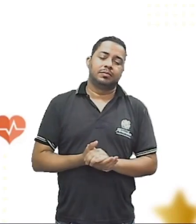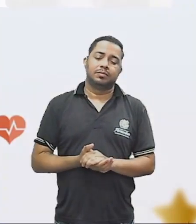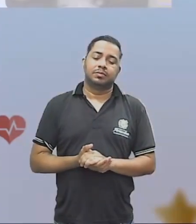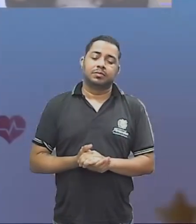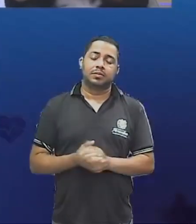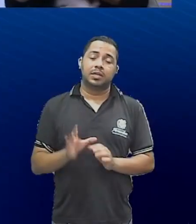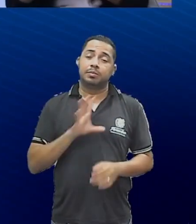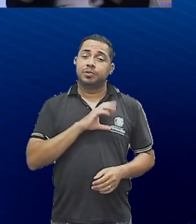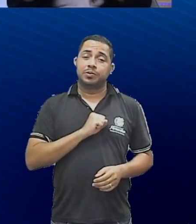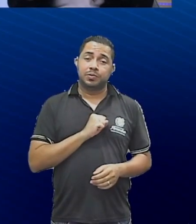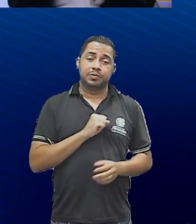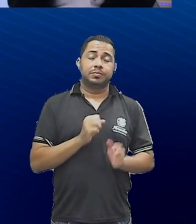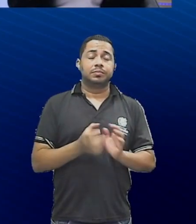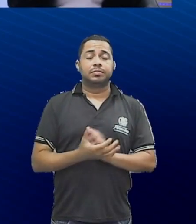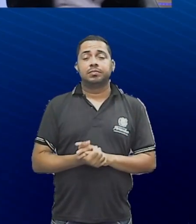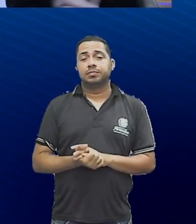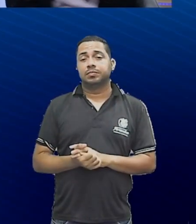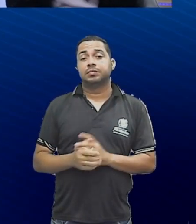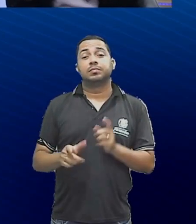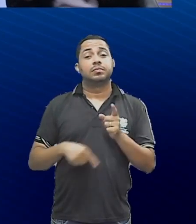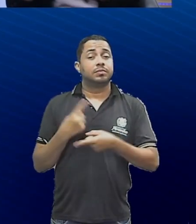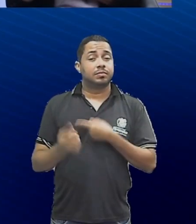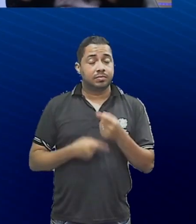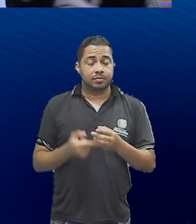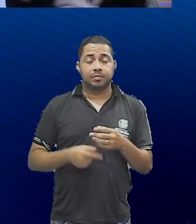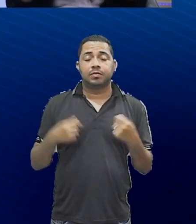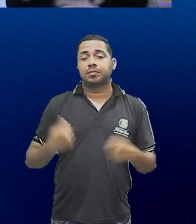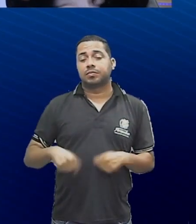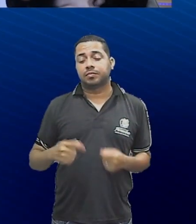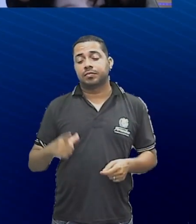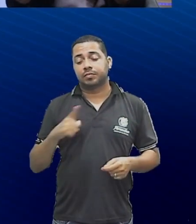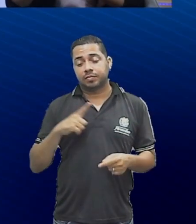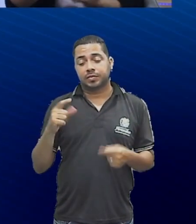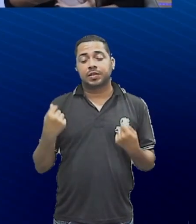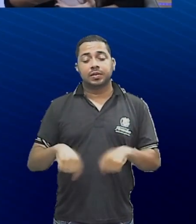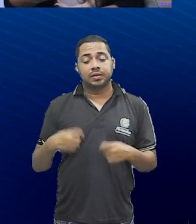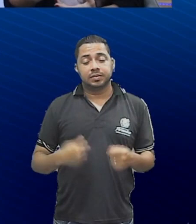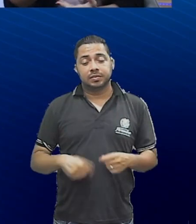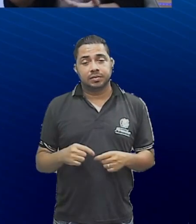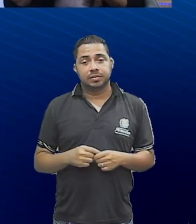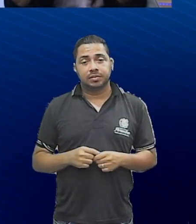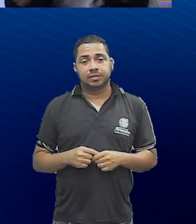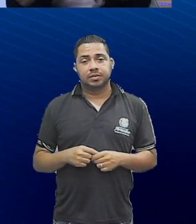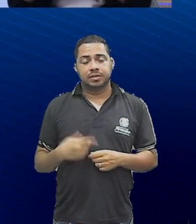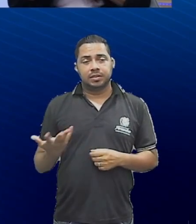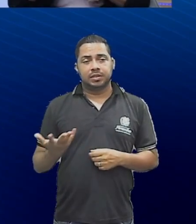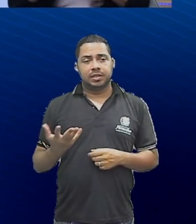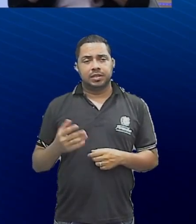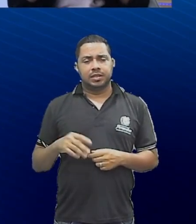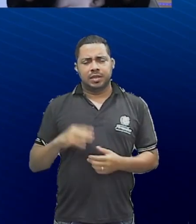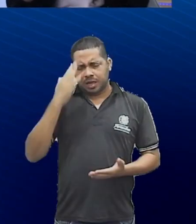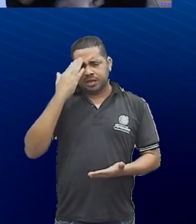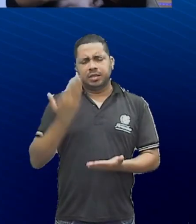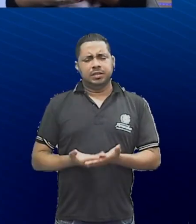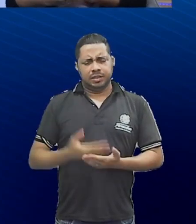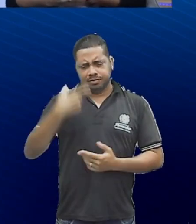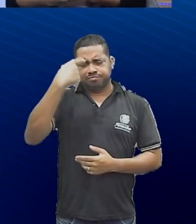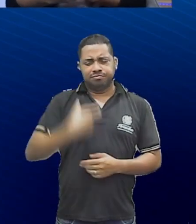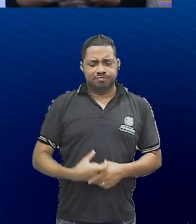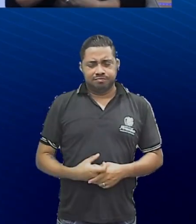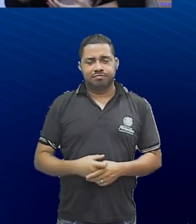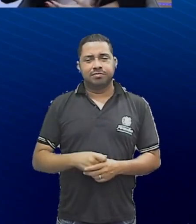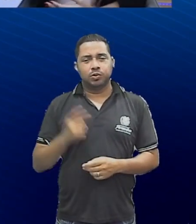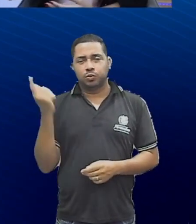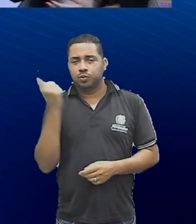relacionamentos amorosos. Após essas necessidades, temos também a necessidade de autoestima, autoconfiança,